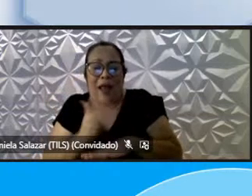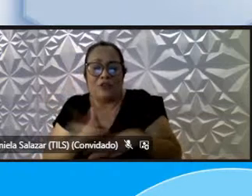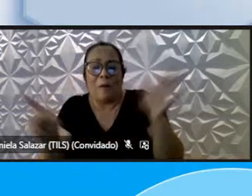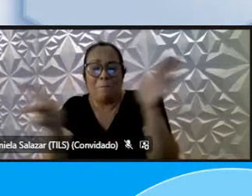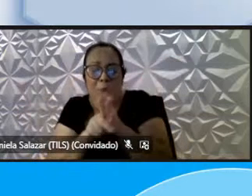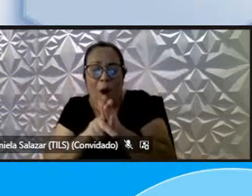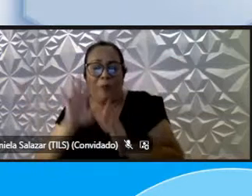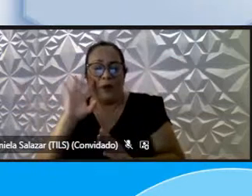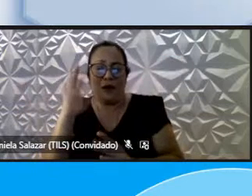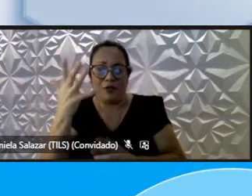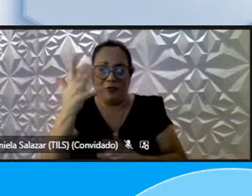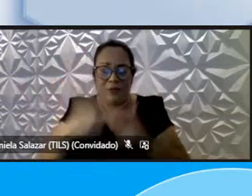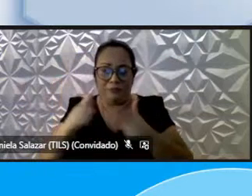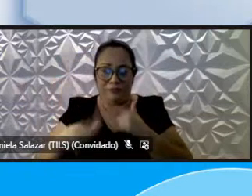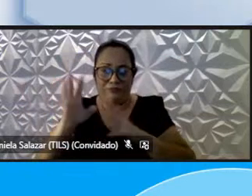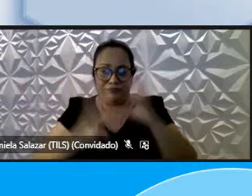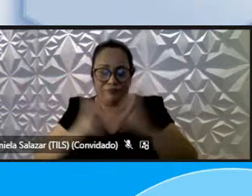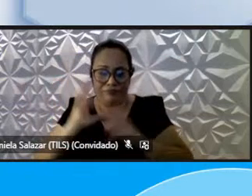vamos utilizar.